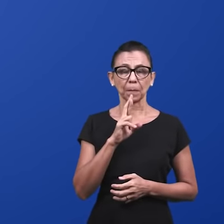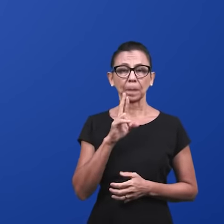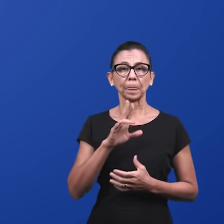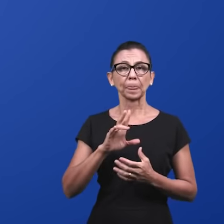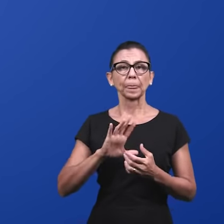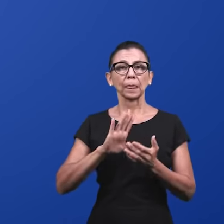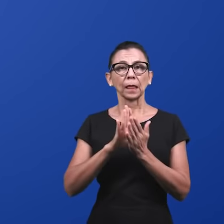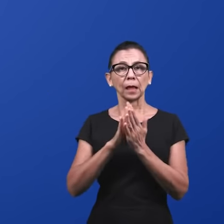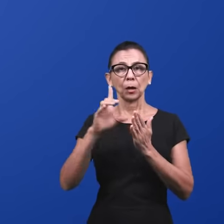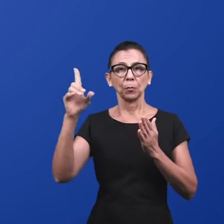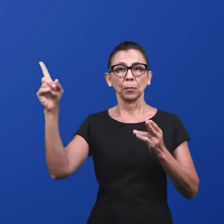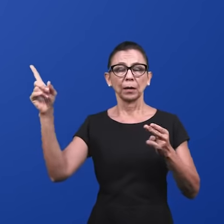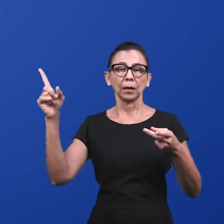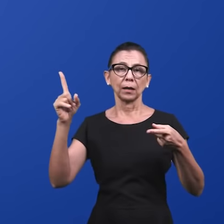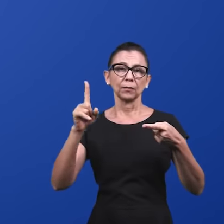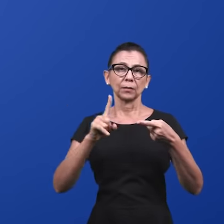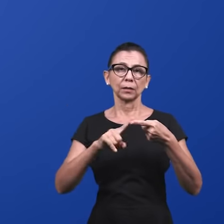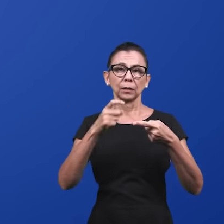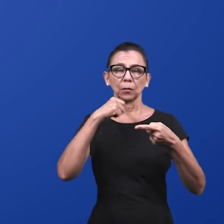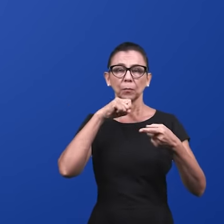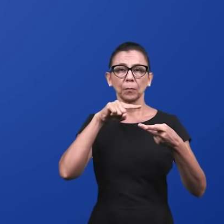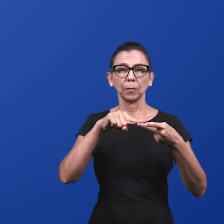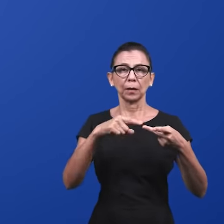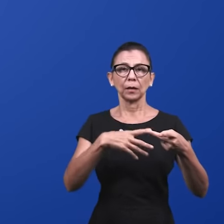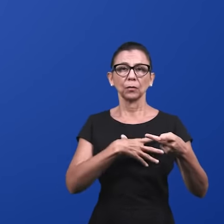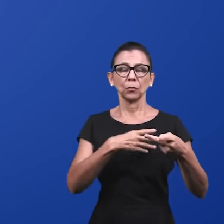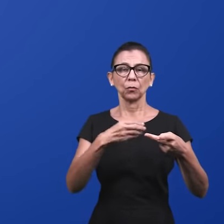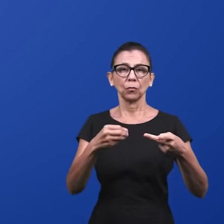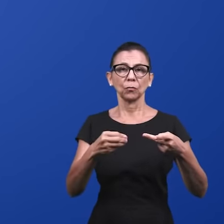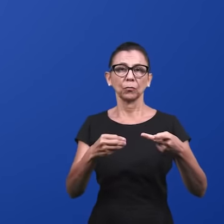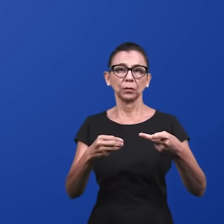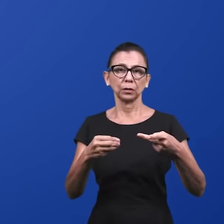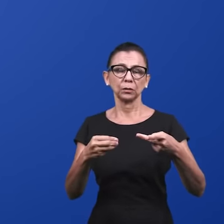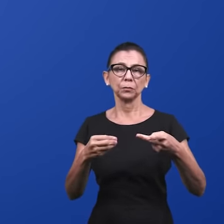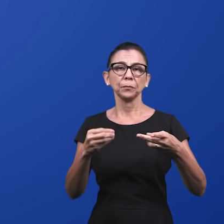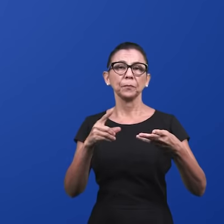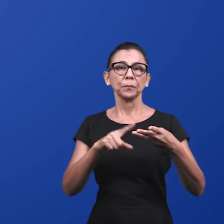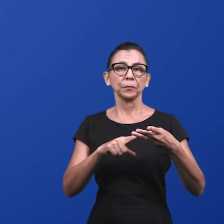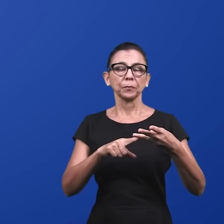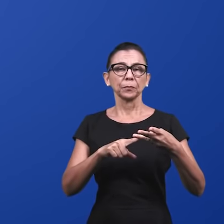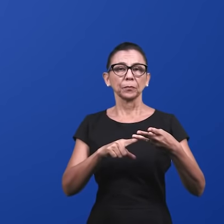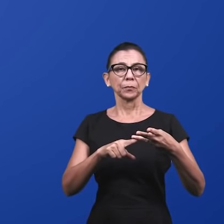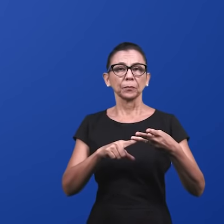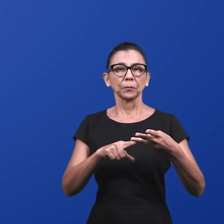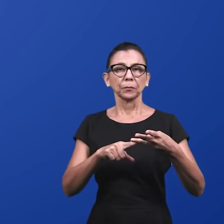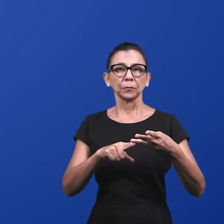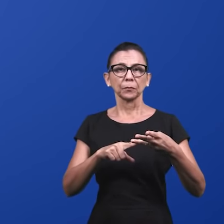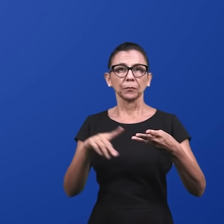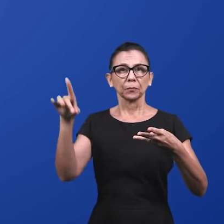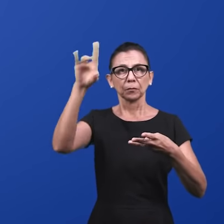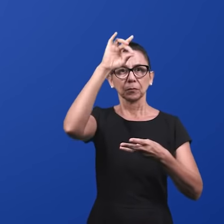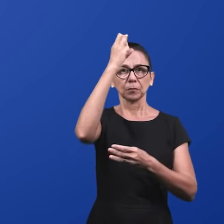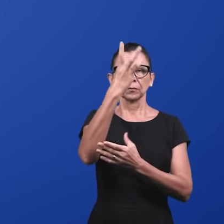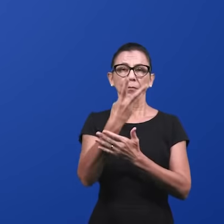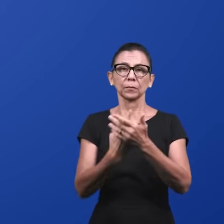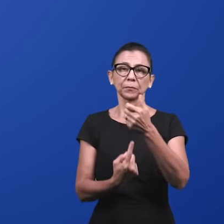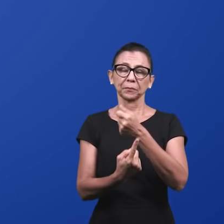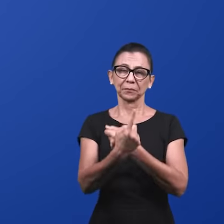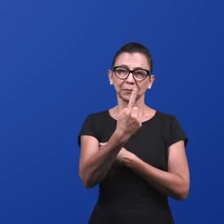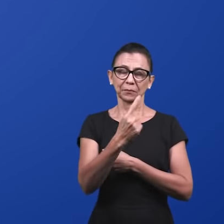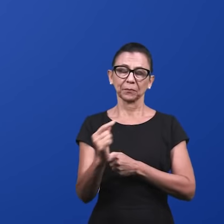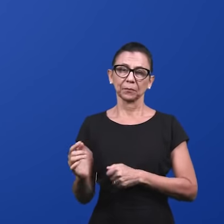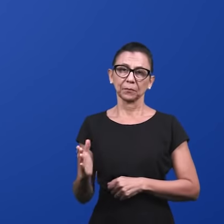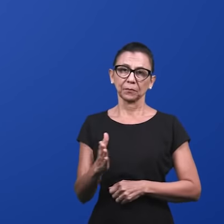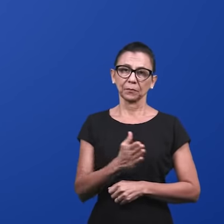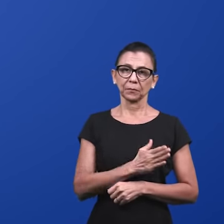tipifica o Pai, o corpo que tipifica o Filho, e o sangue que tipifica o Espírito Santo, ou seja, a Trindade. A paz do Senhor Jesus. A